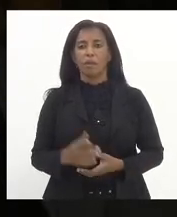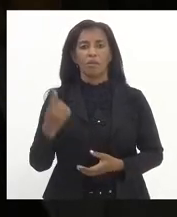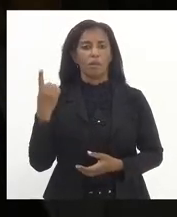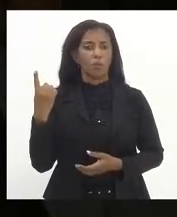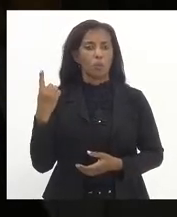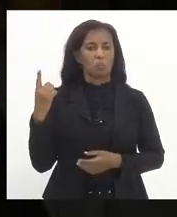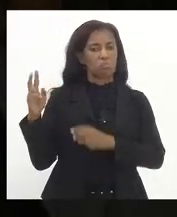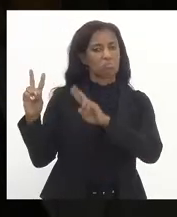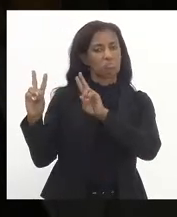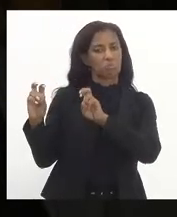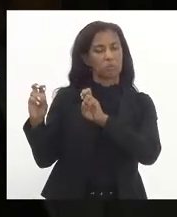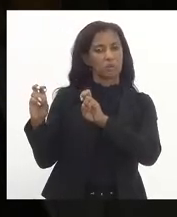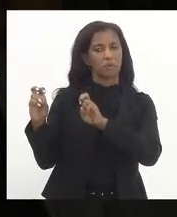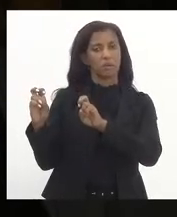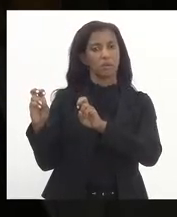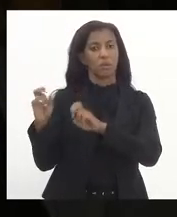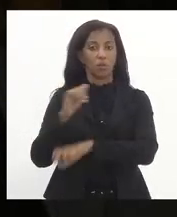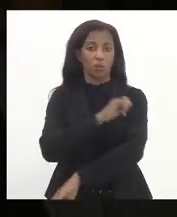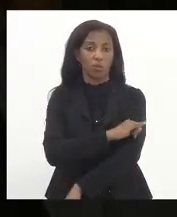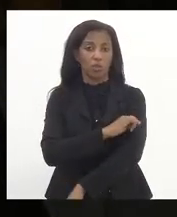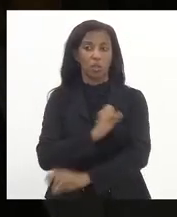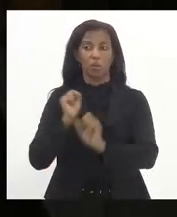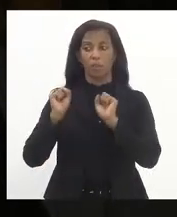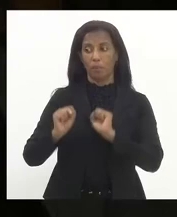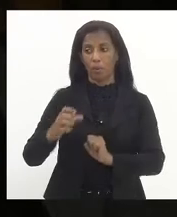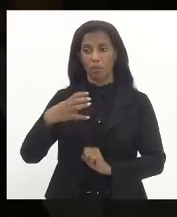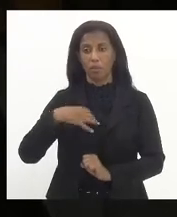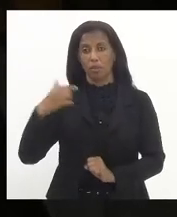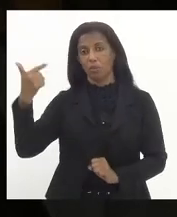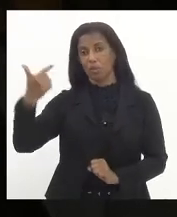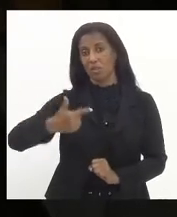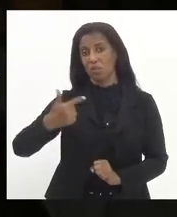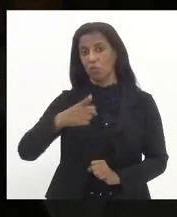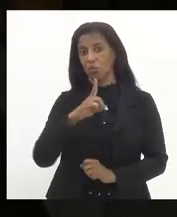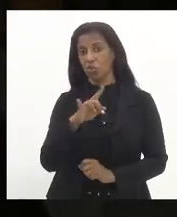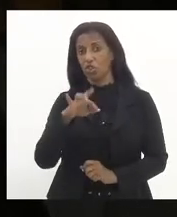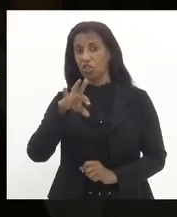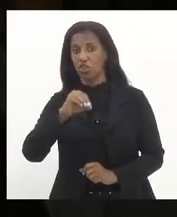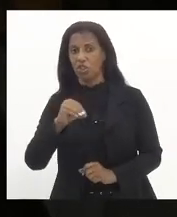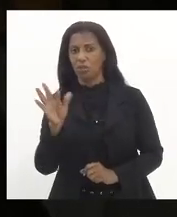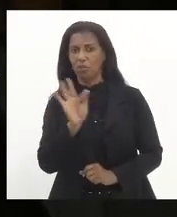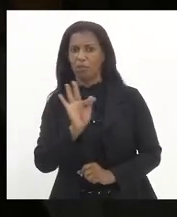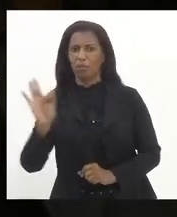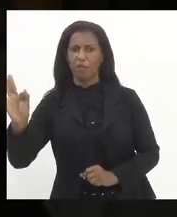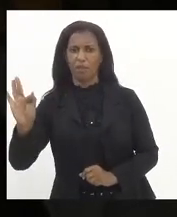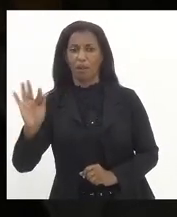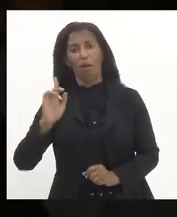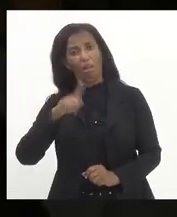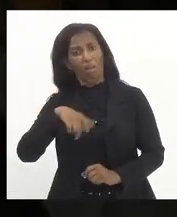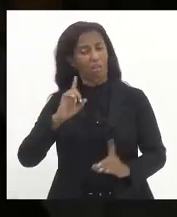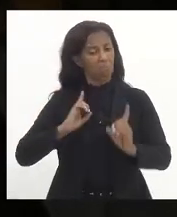propõe que o Rio de Janeiro possa ser um segundo distrito federal. Felipe,